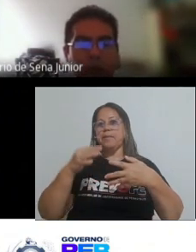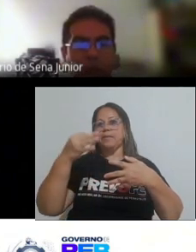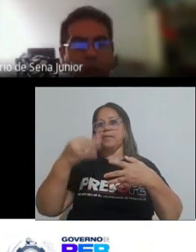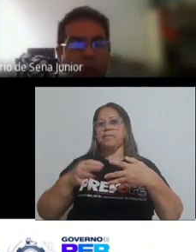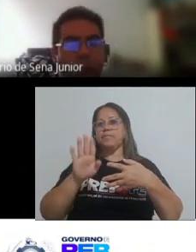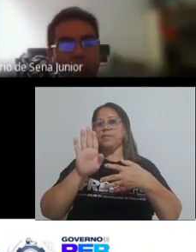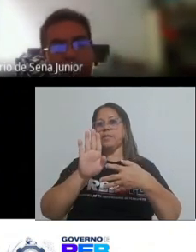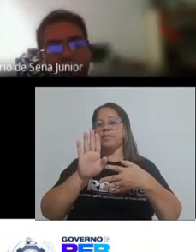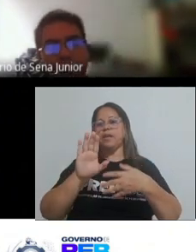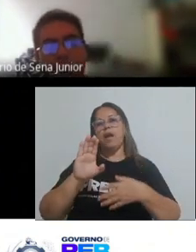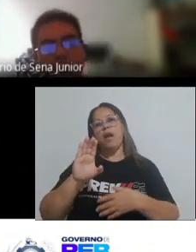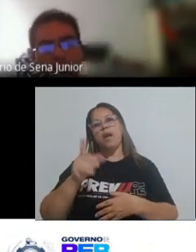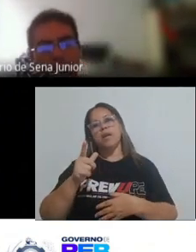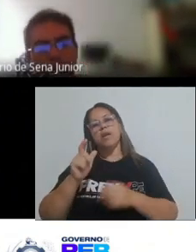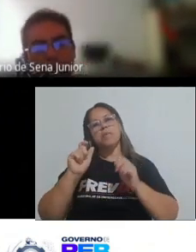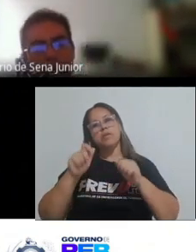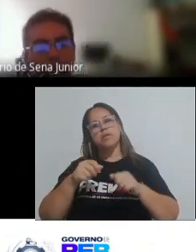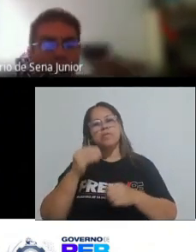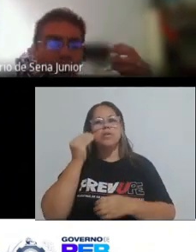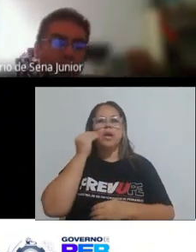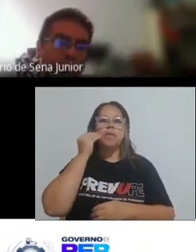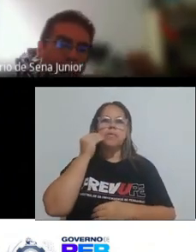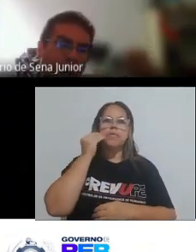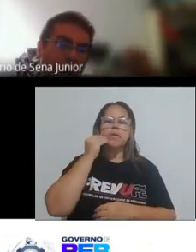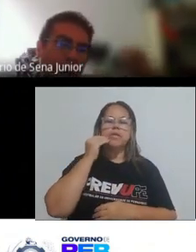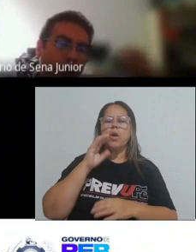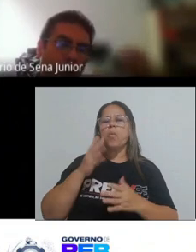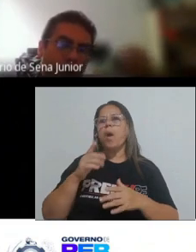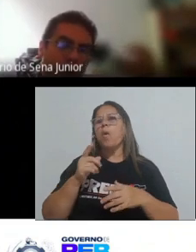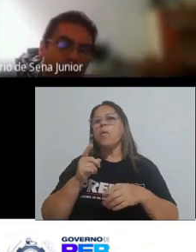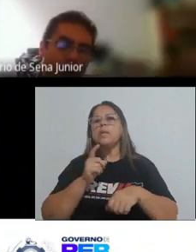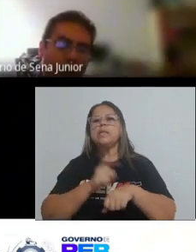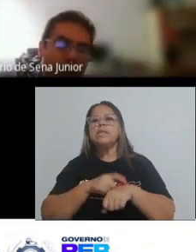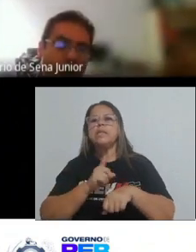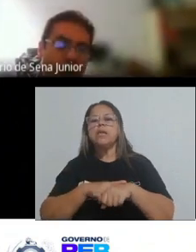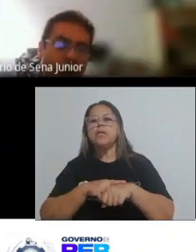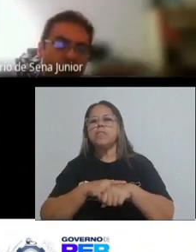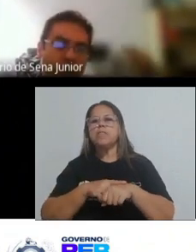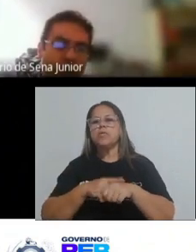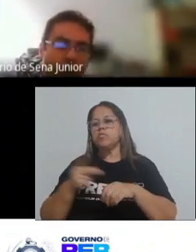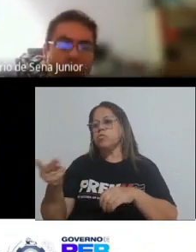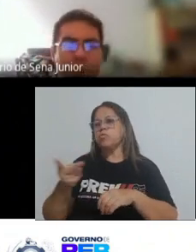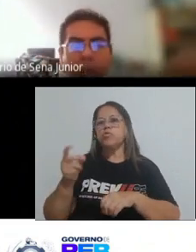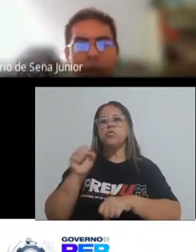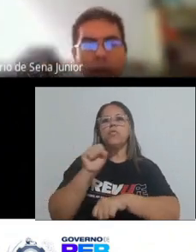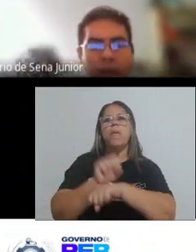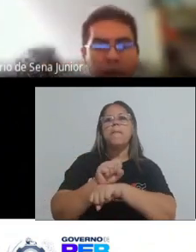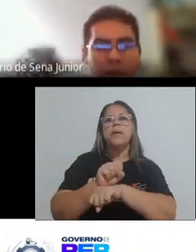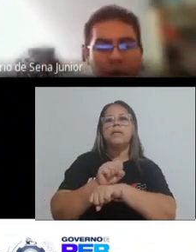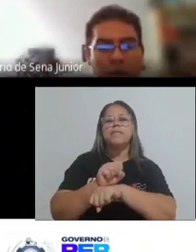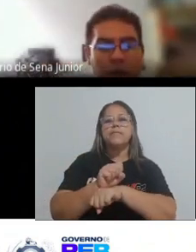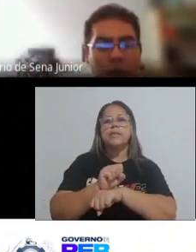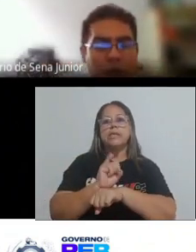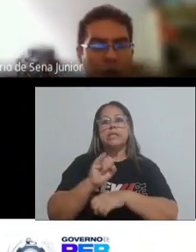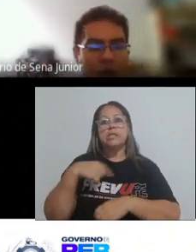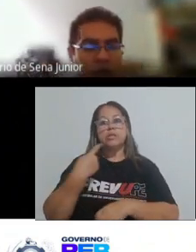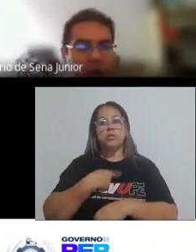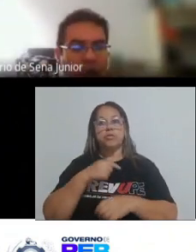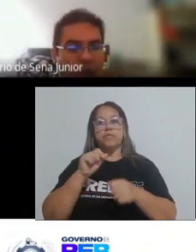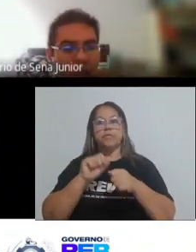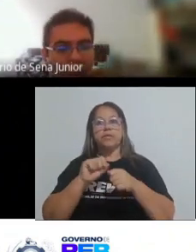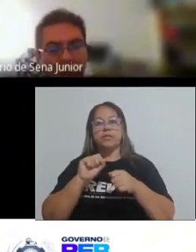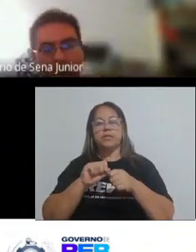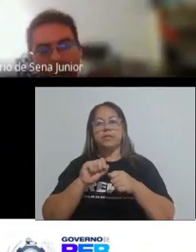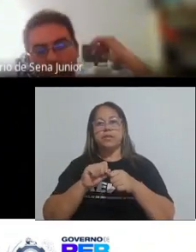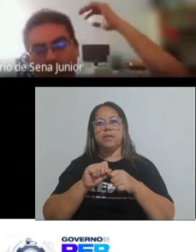é claro que a gente pode aproveitar aqui e apontar qual o tempo que esse conjunto vai parar. Se nós não